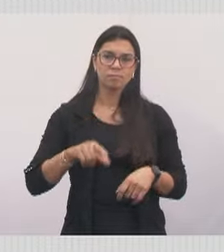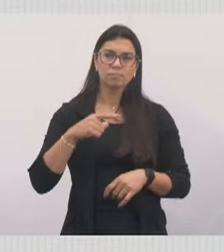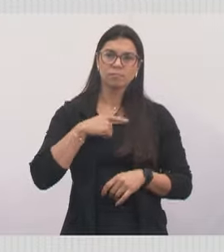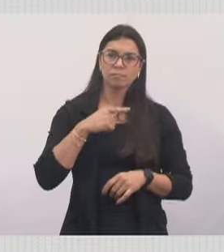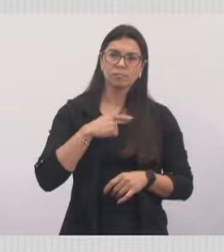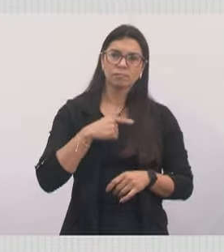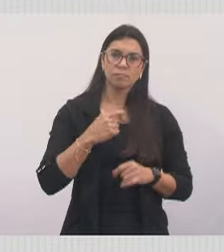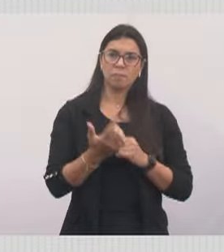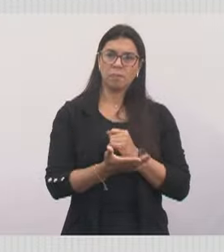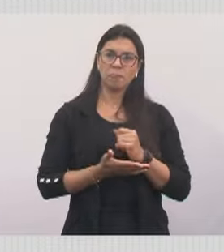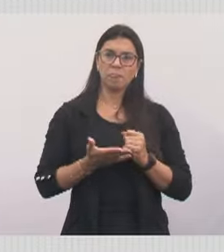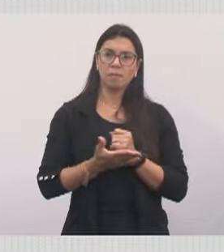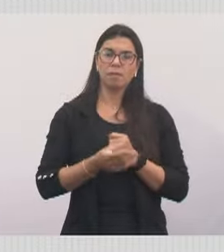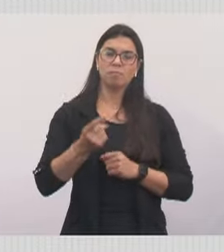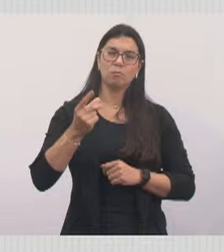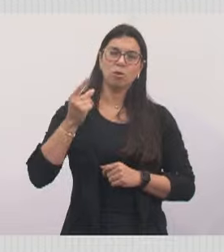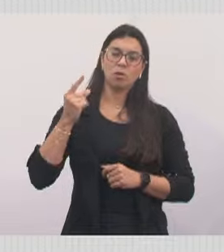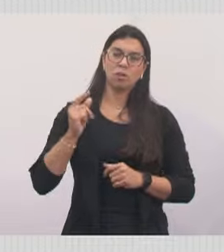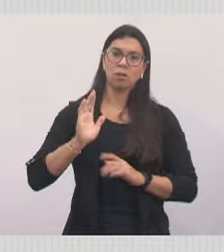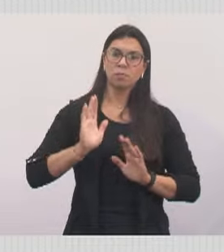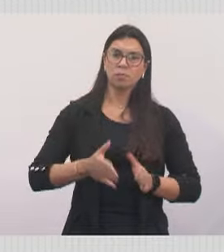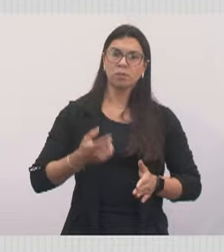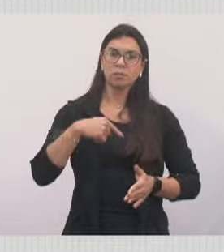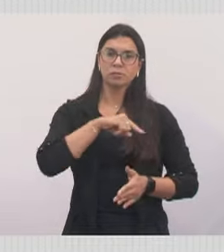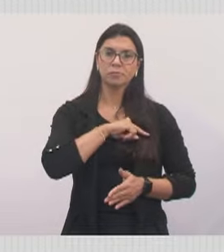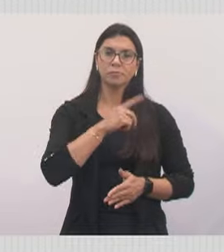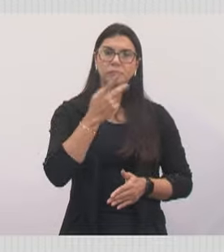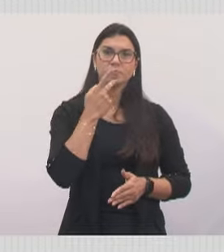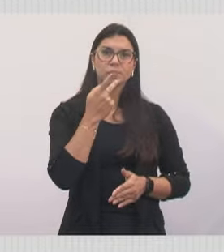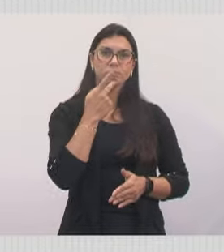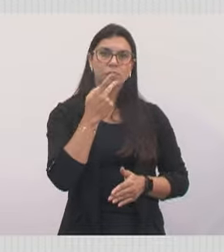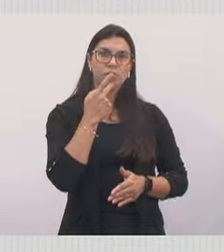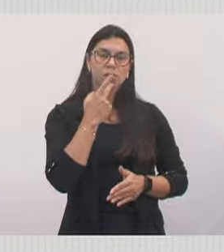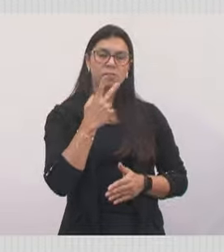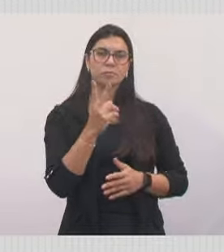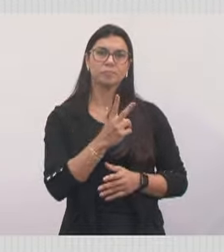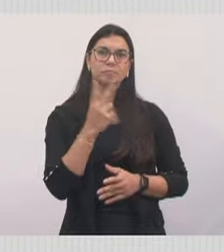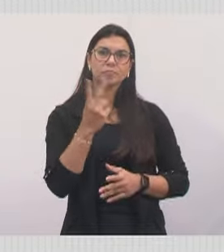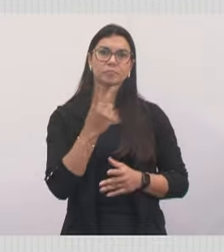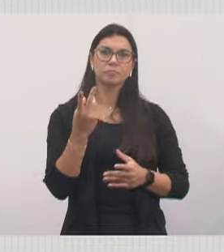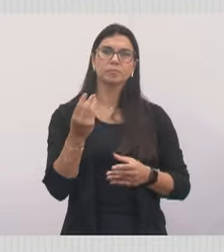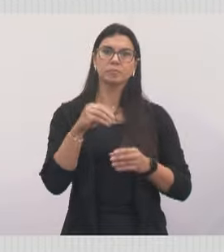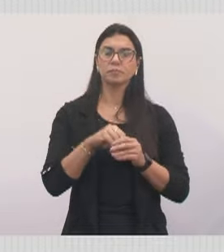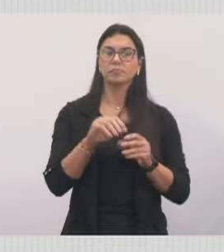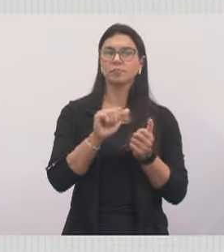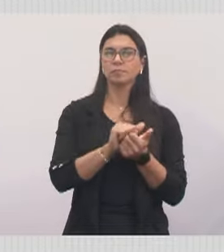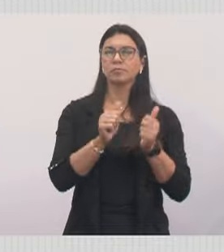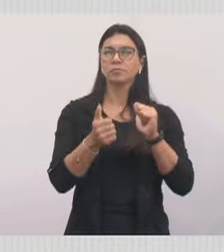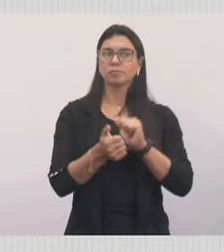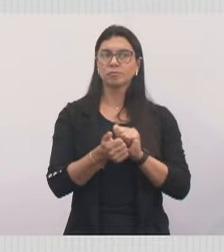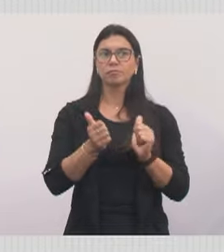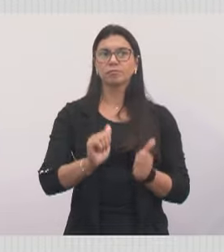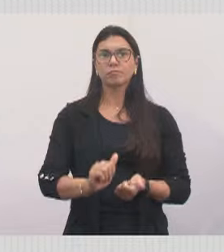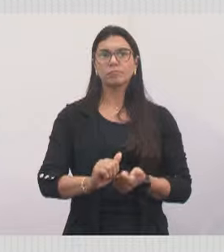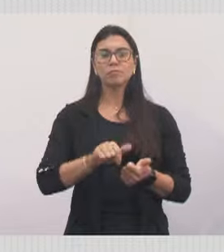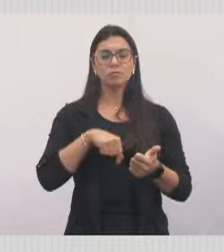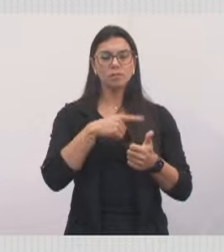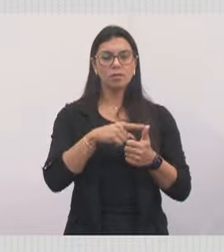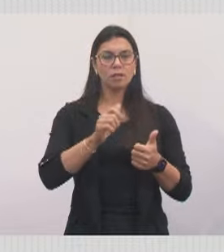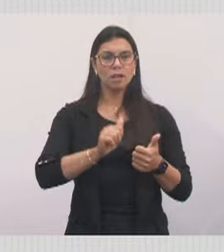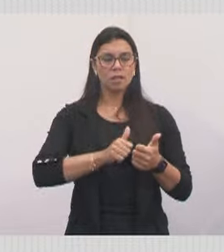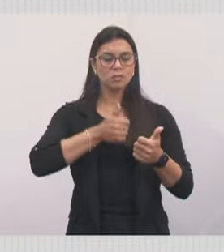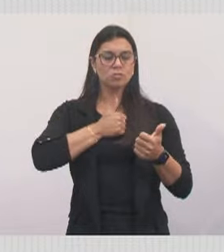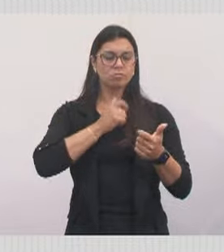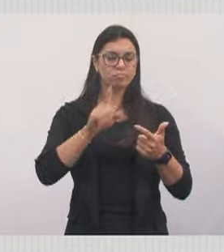vem falado há muito tempo aqui, né, os valores que nós encontramos no esporte, nós também encontramos na vida como autoestima, como